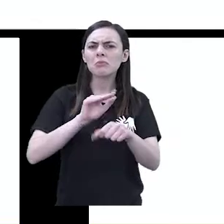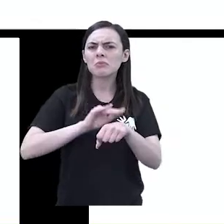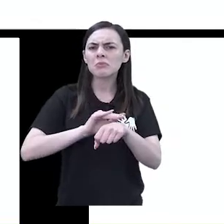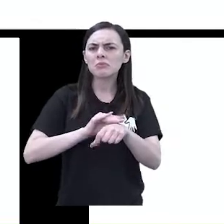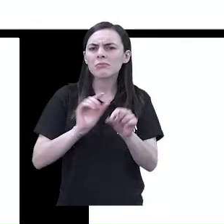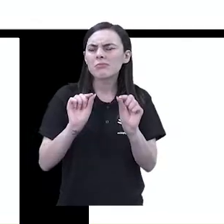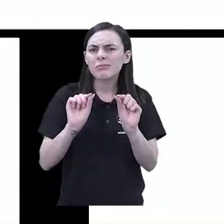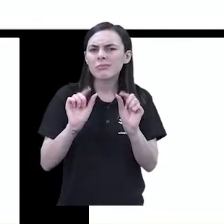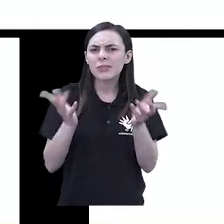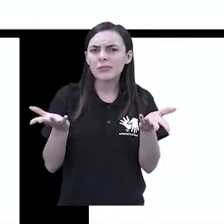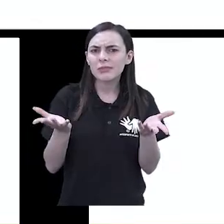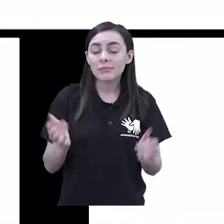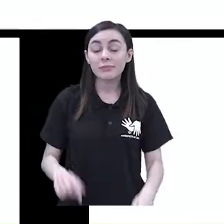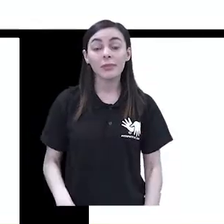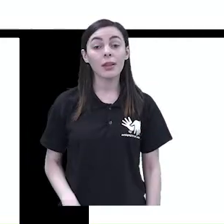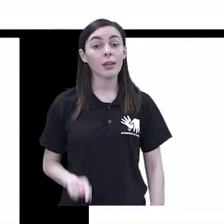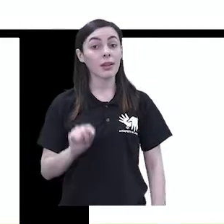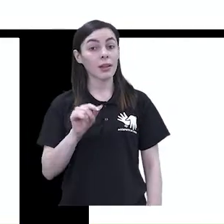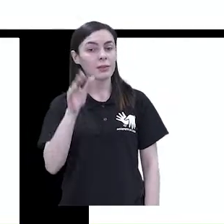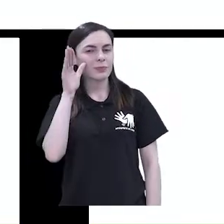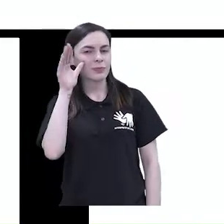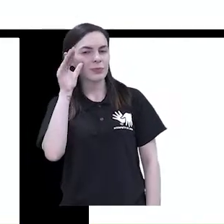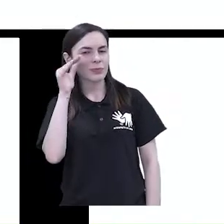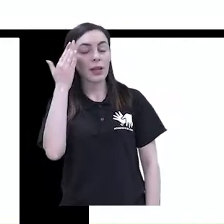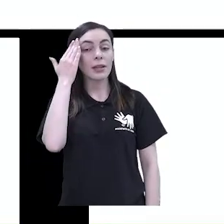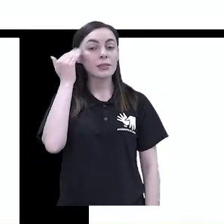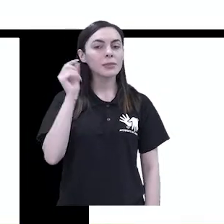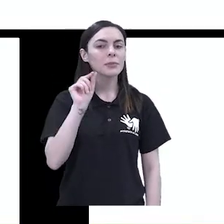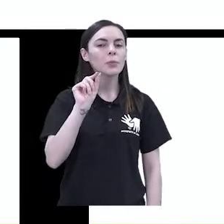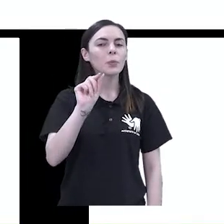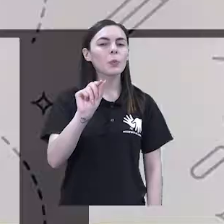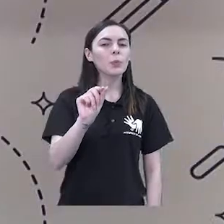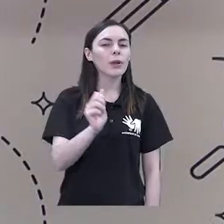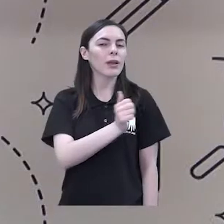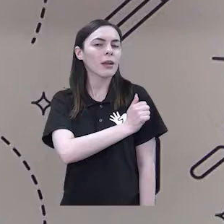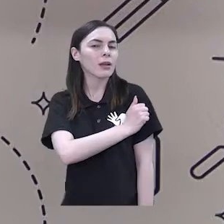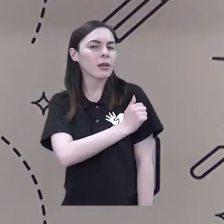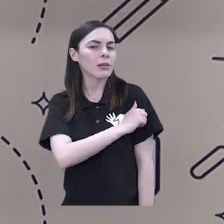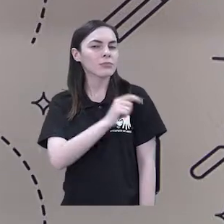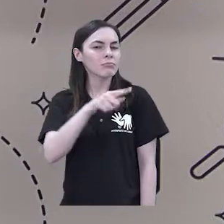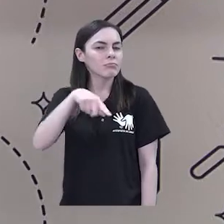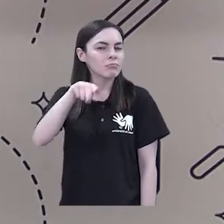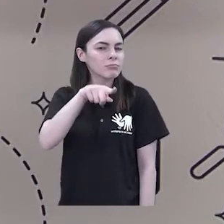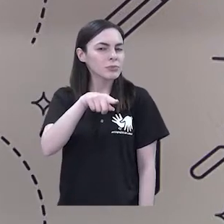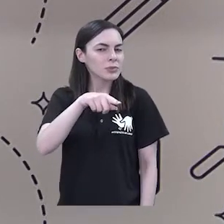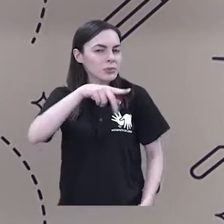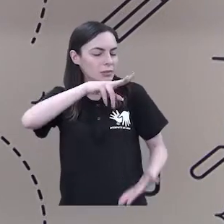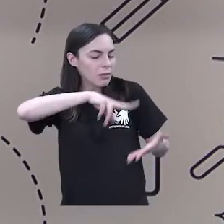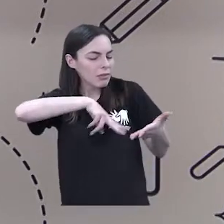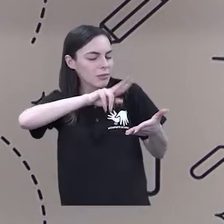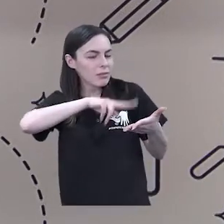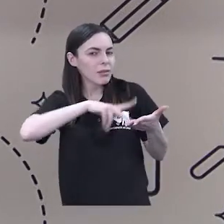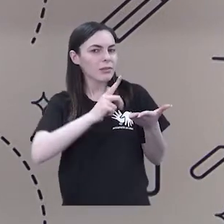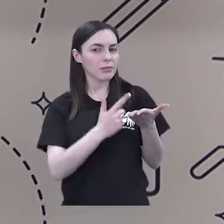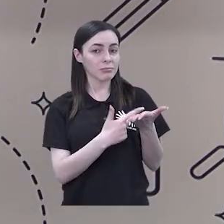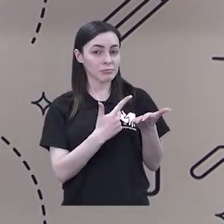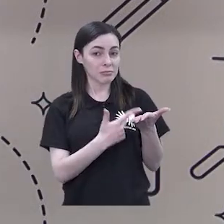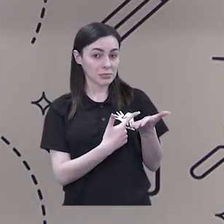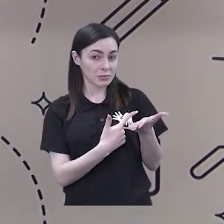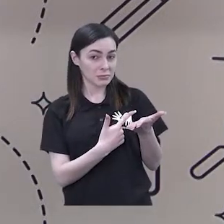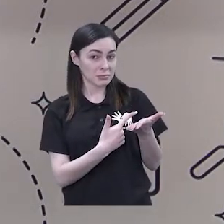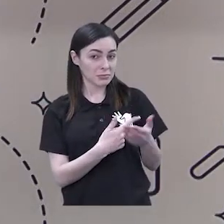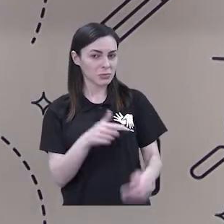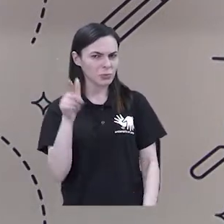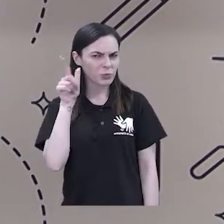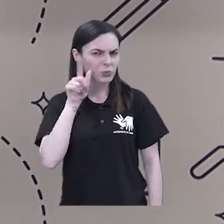objetivo deste momento? É saber o que é que vocês estão lendo neste período. E aí,